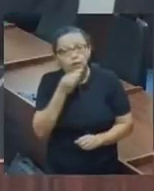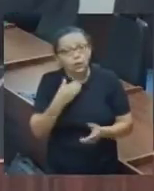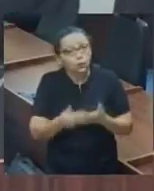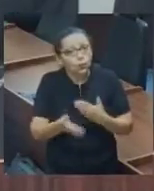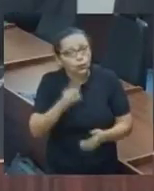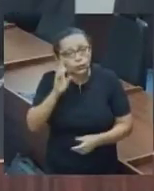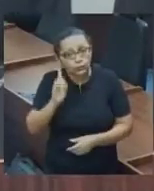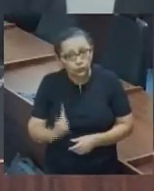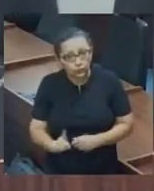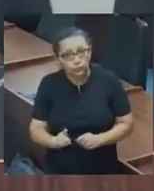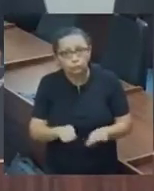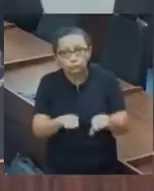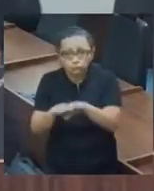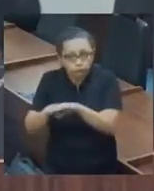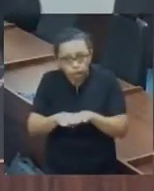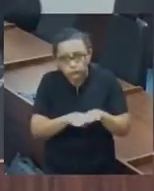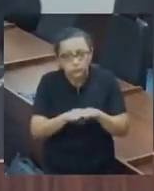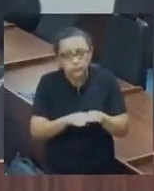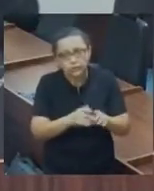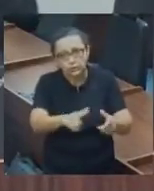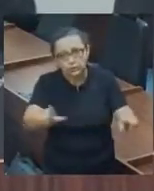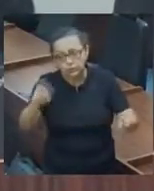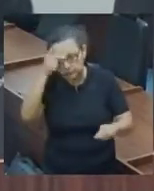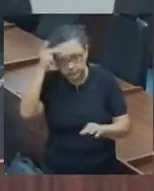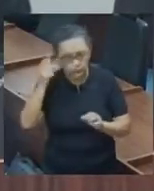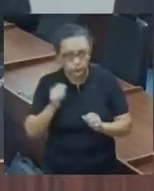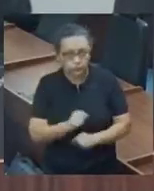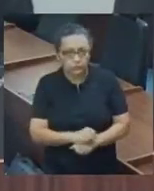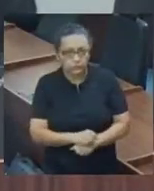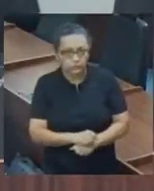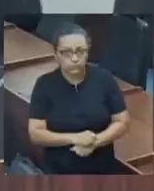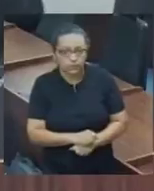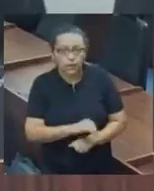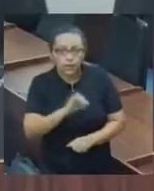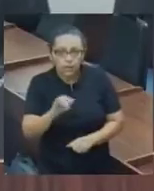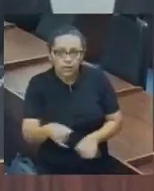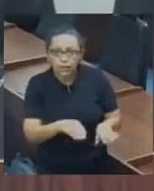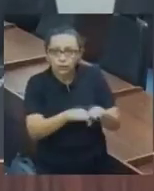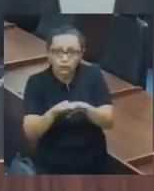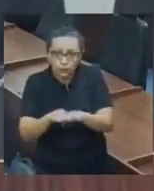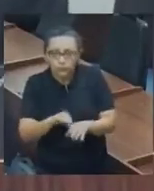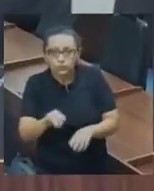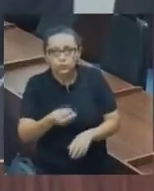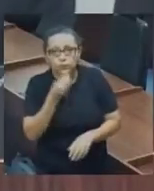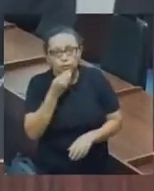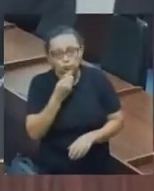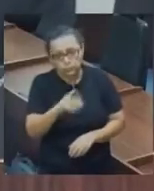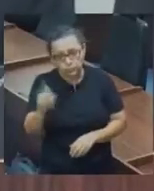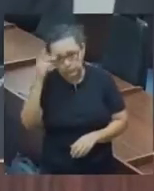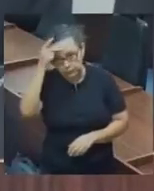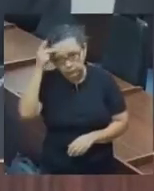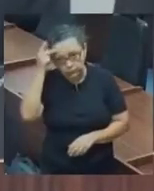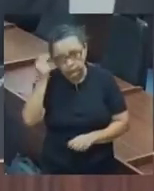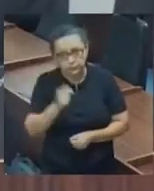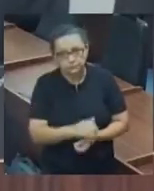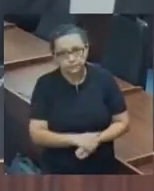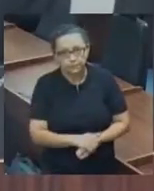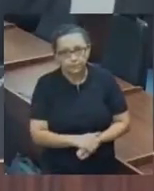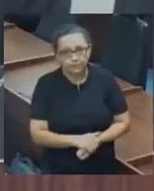igualdade das pec de igualdade de oportunidade com as demais pessoas é